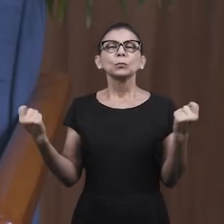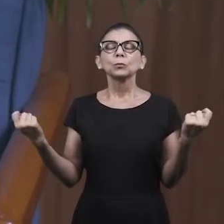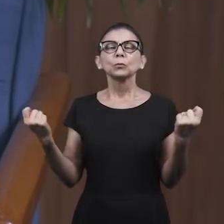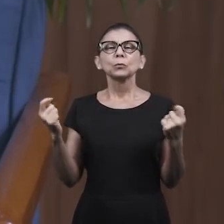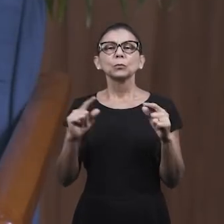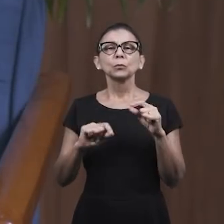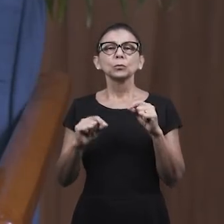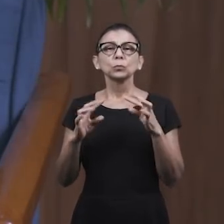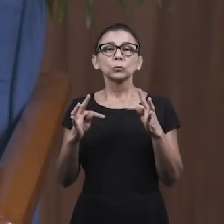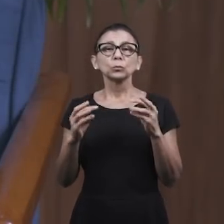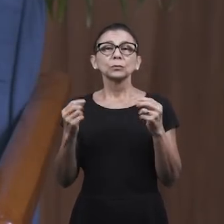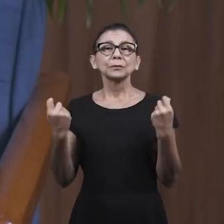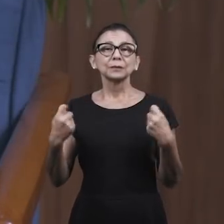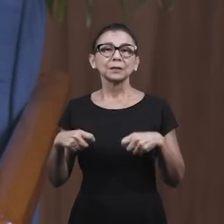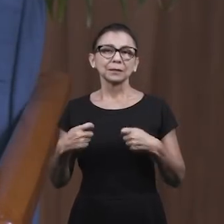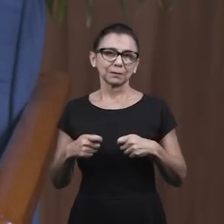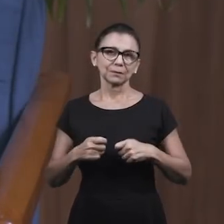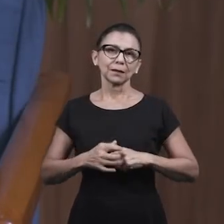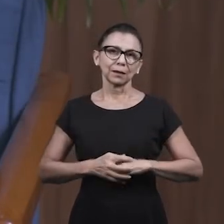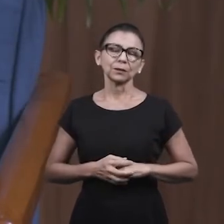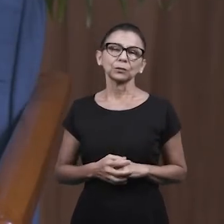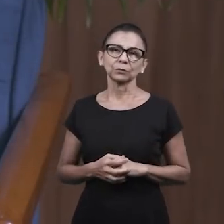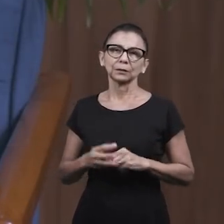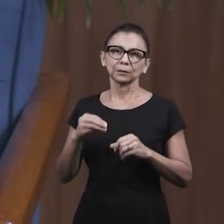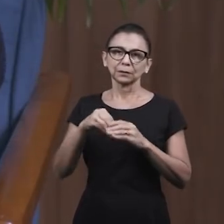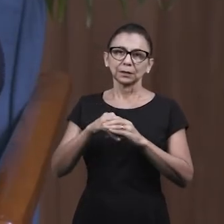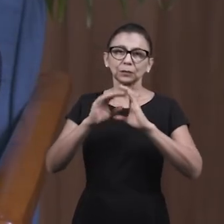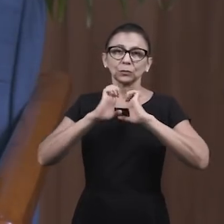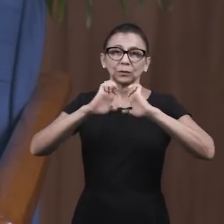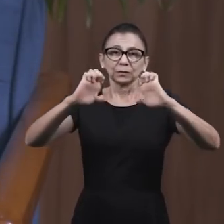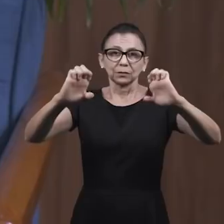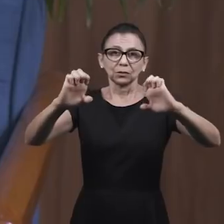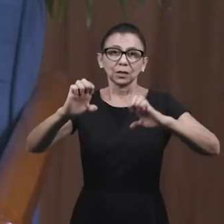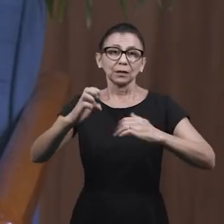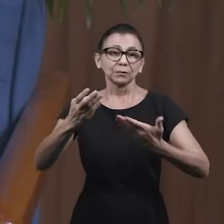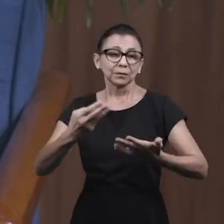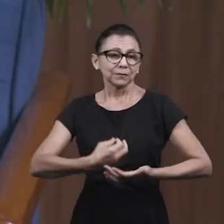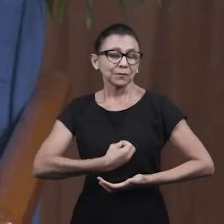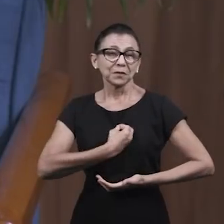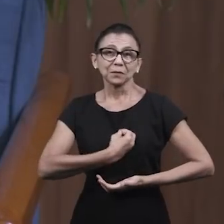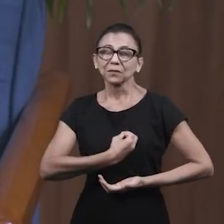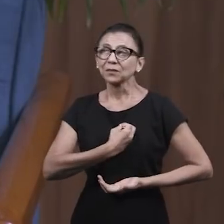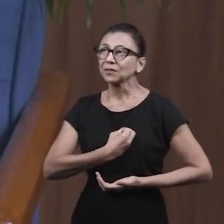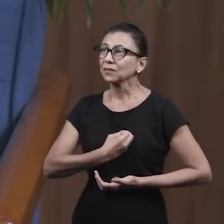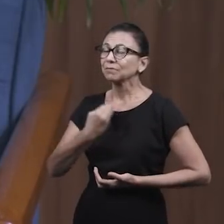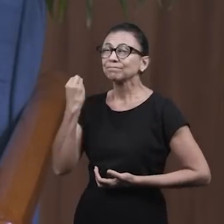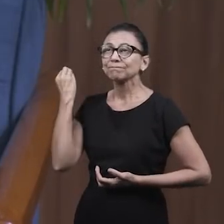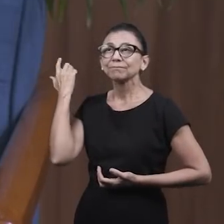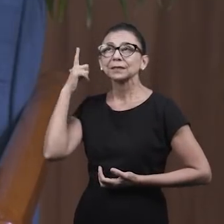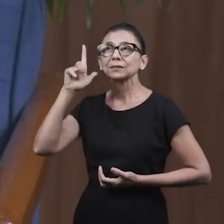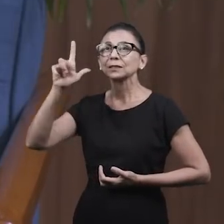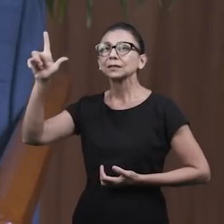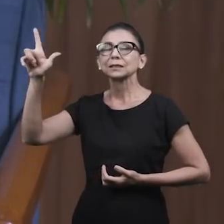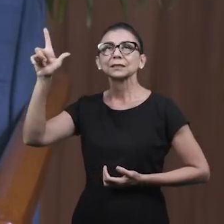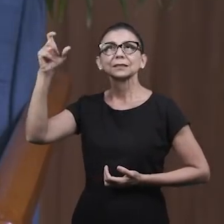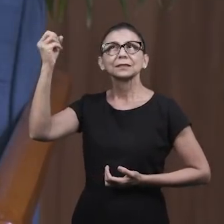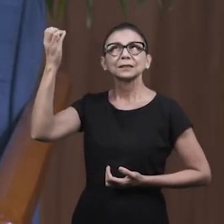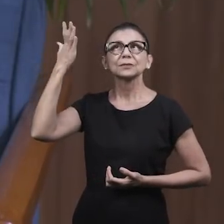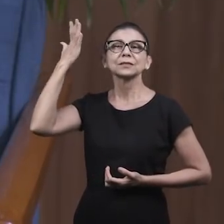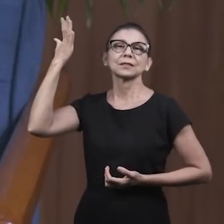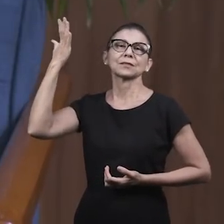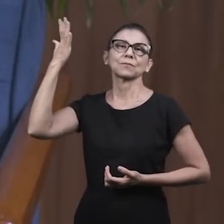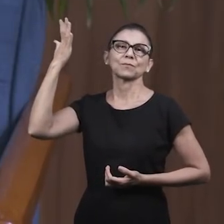muitos possam entender ainda melhor a palavra do Senhor, né? Então a gente glorifica muito o Senhor por essa oportunidade que o Senhor tem